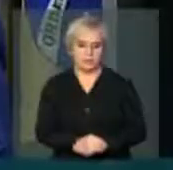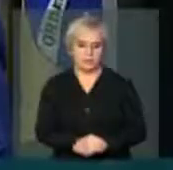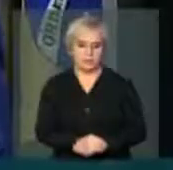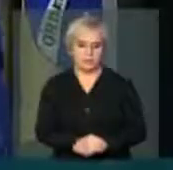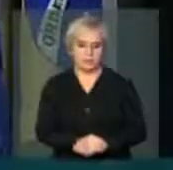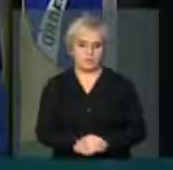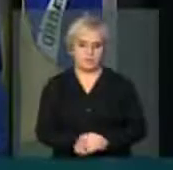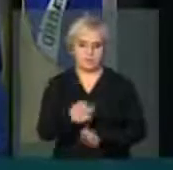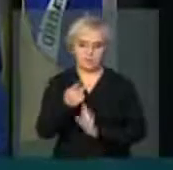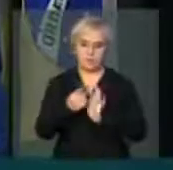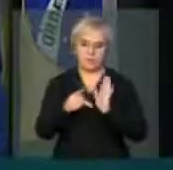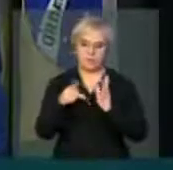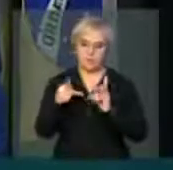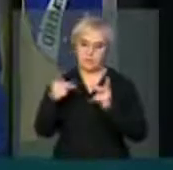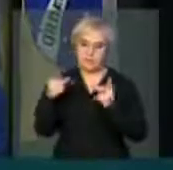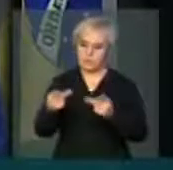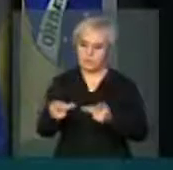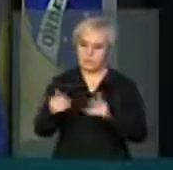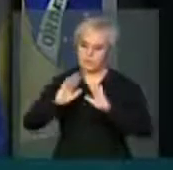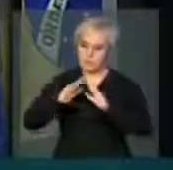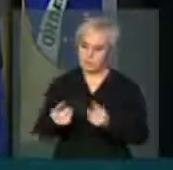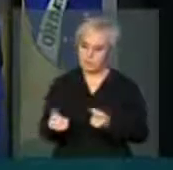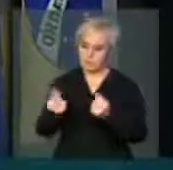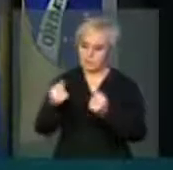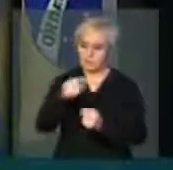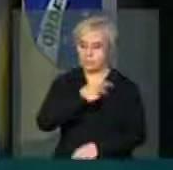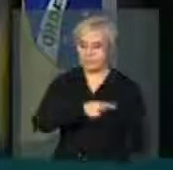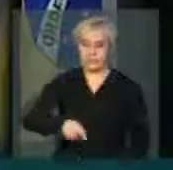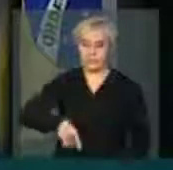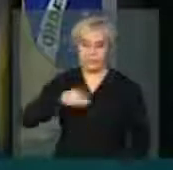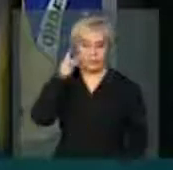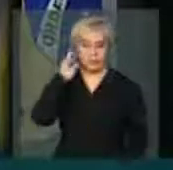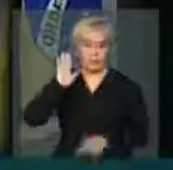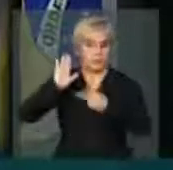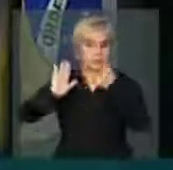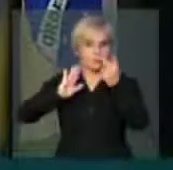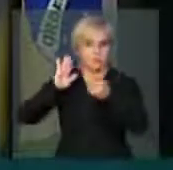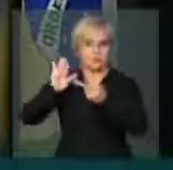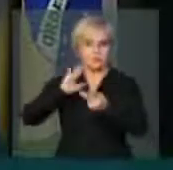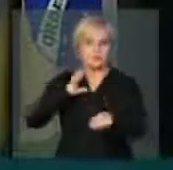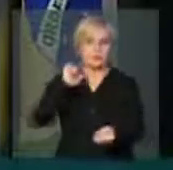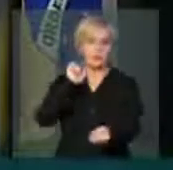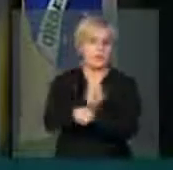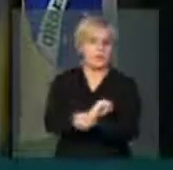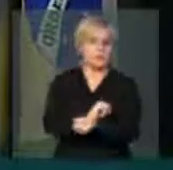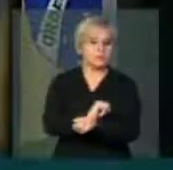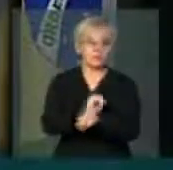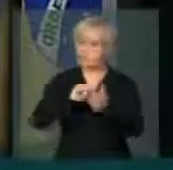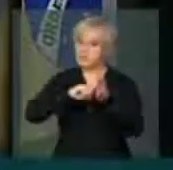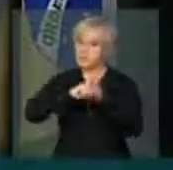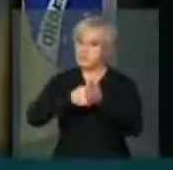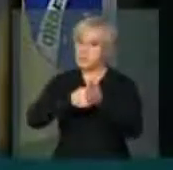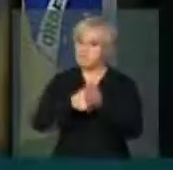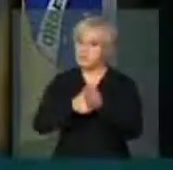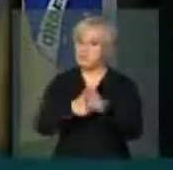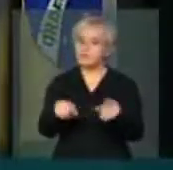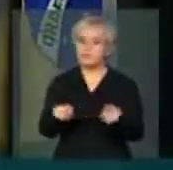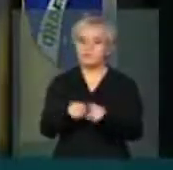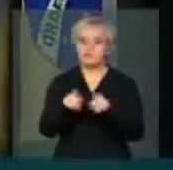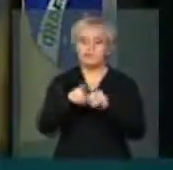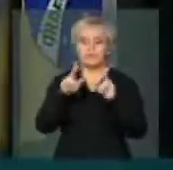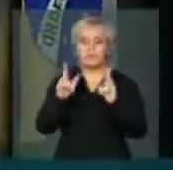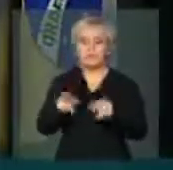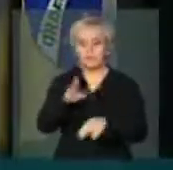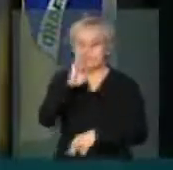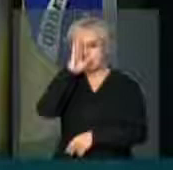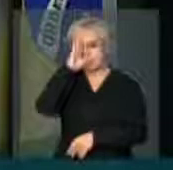que o programa de creches prometido pela presidente está travado e será revisto. O mesmo vale para um dos seus